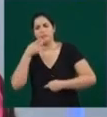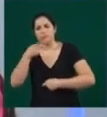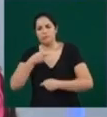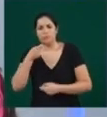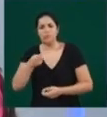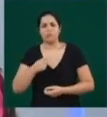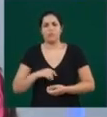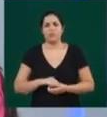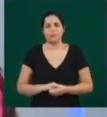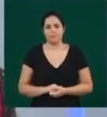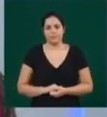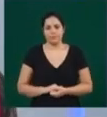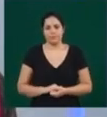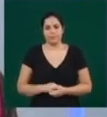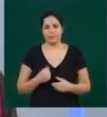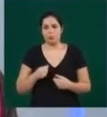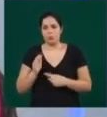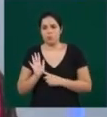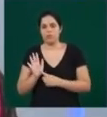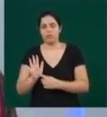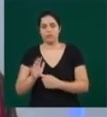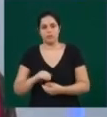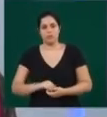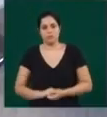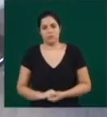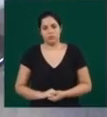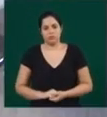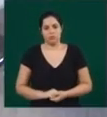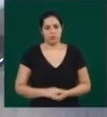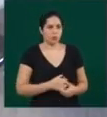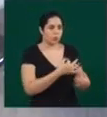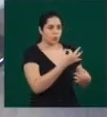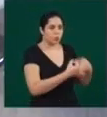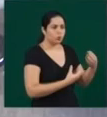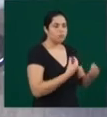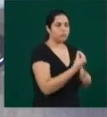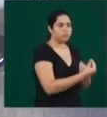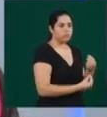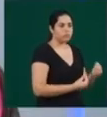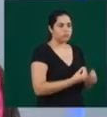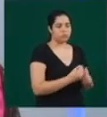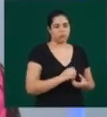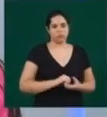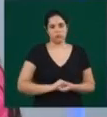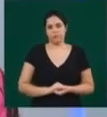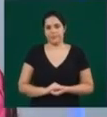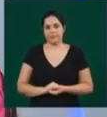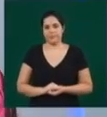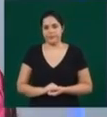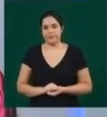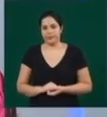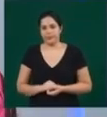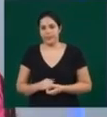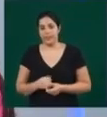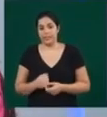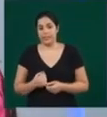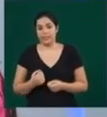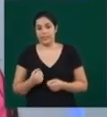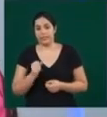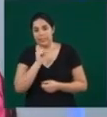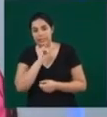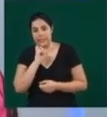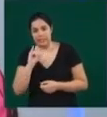tem que ser algo que tem que ser exposto. Do ponto de vista jurídico, qual que é o procedimento? No caso, se